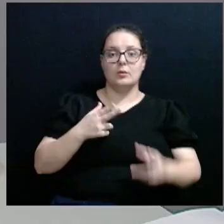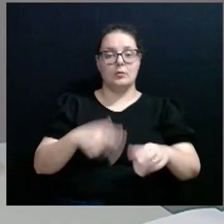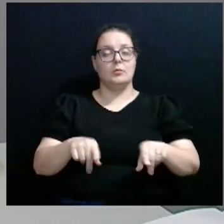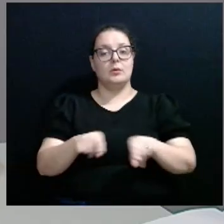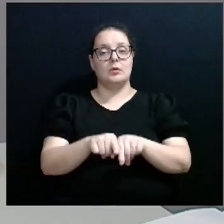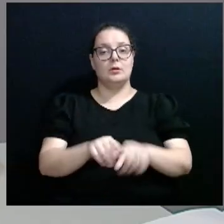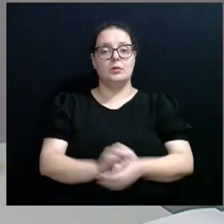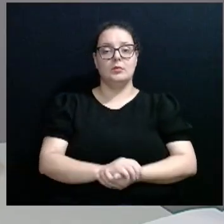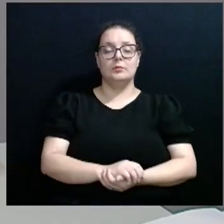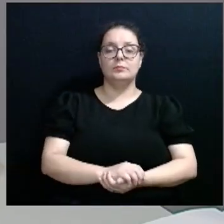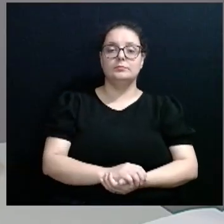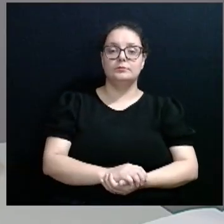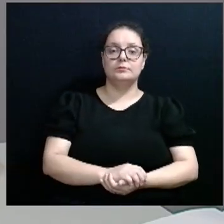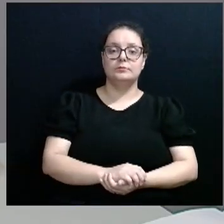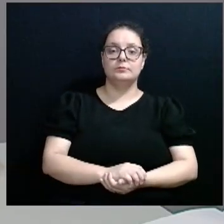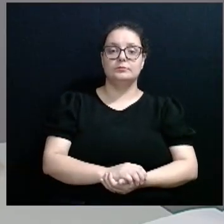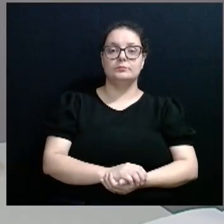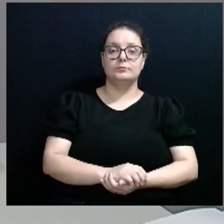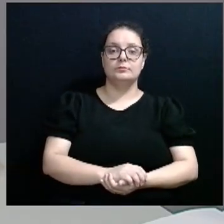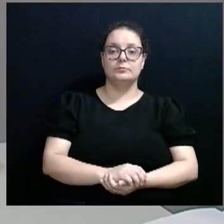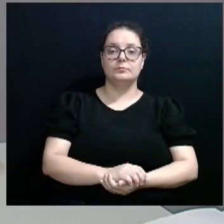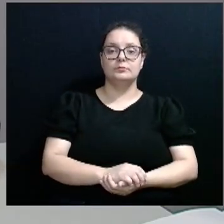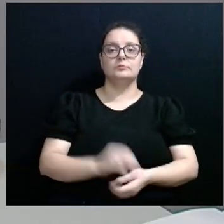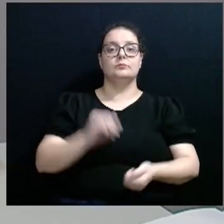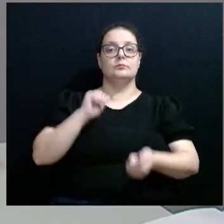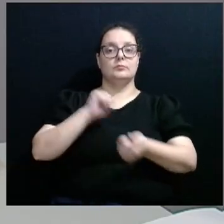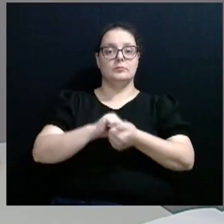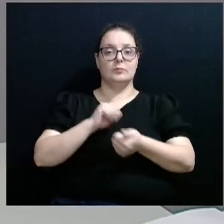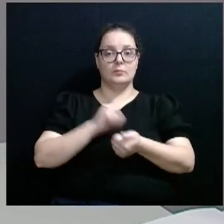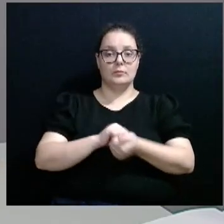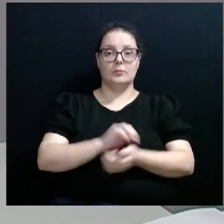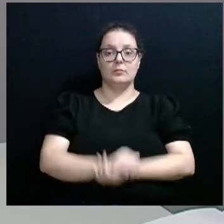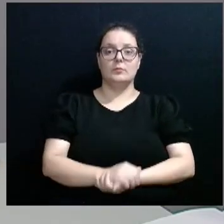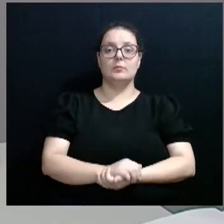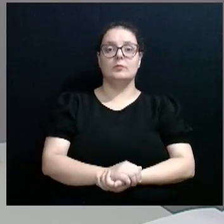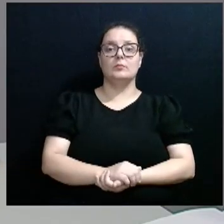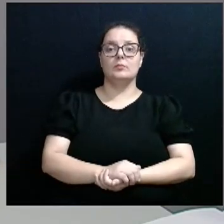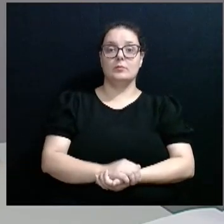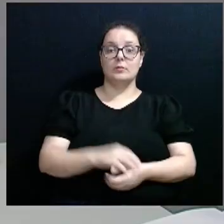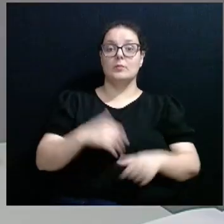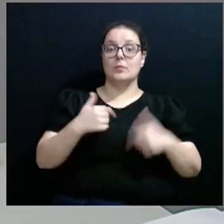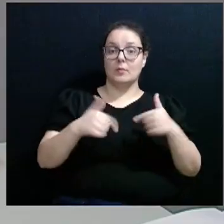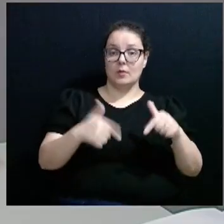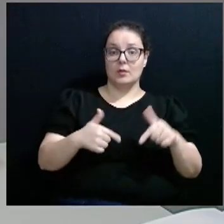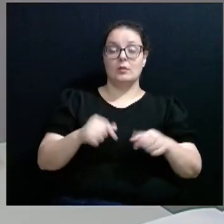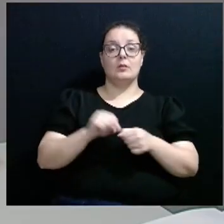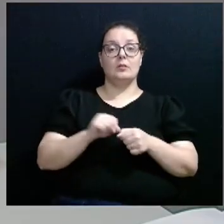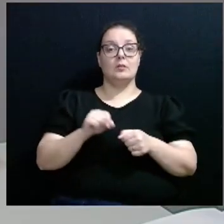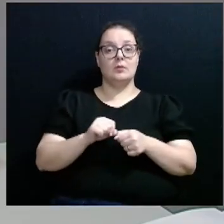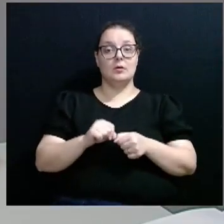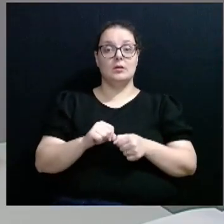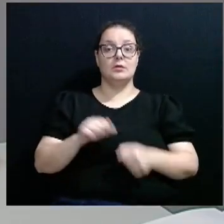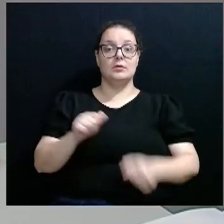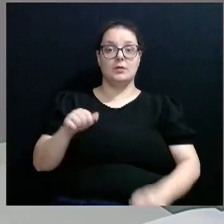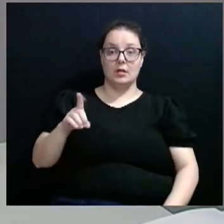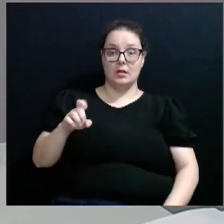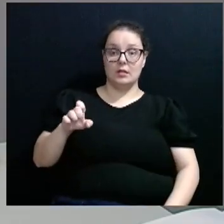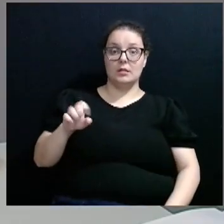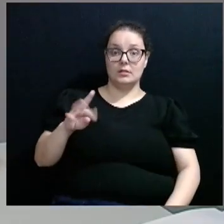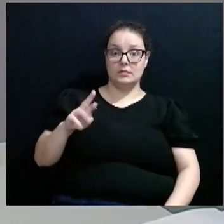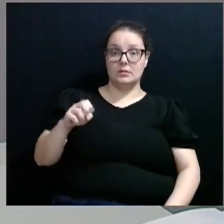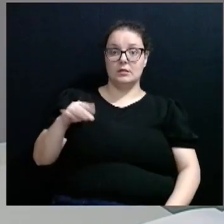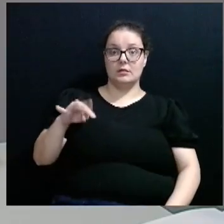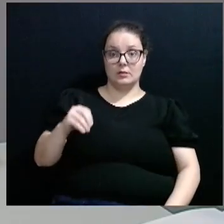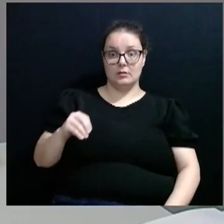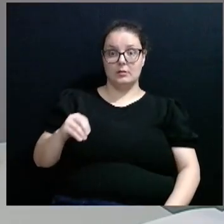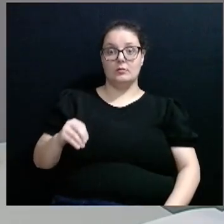para qualificação de trabalhadores, para realização de adestramento. dos animais que são acolhidos no